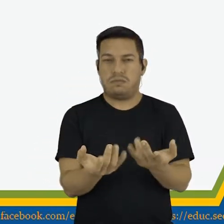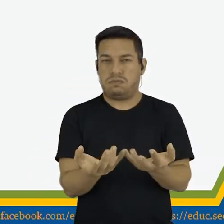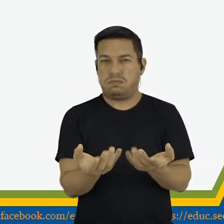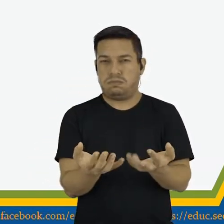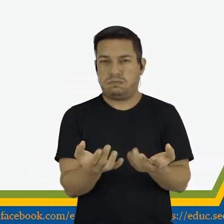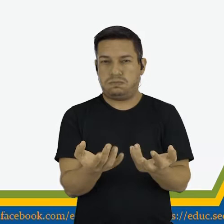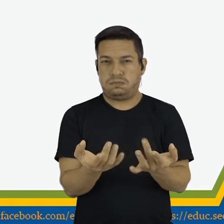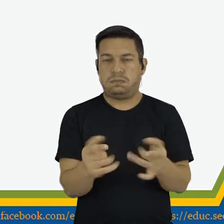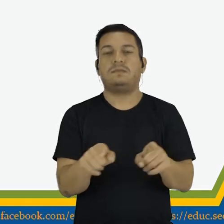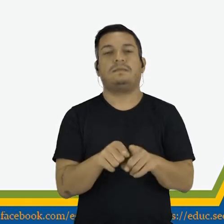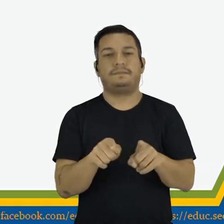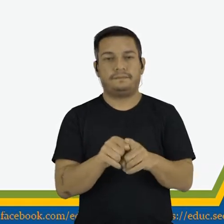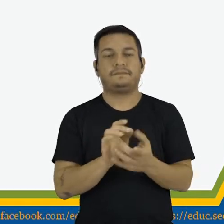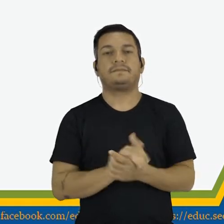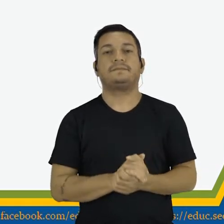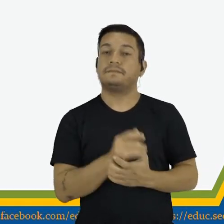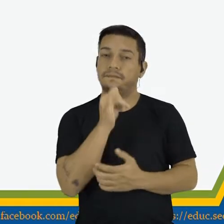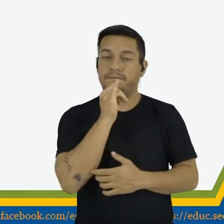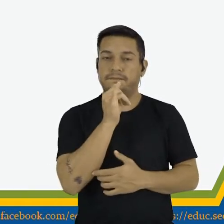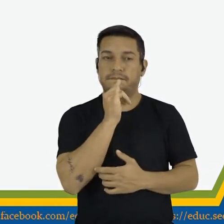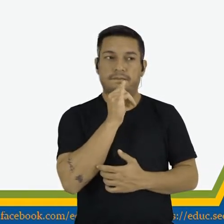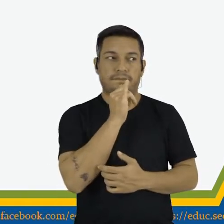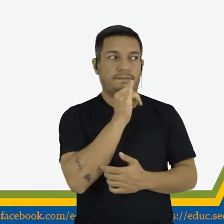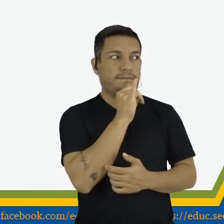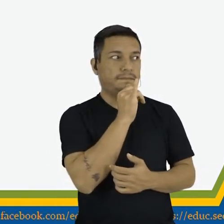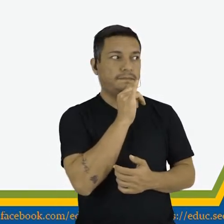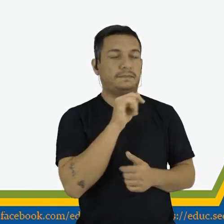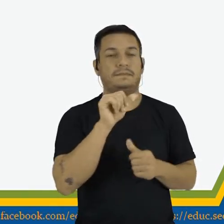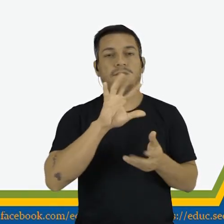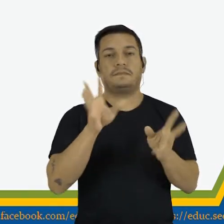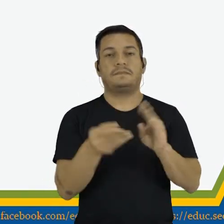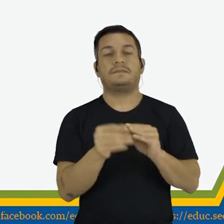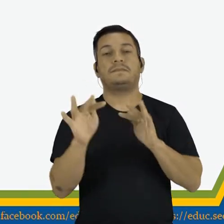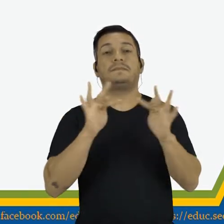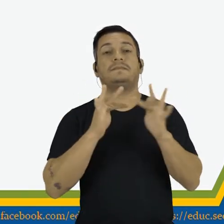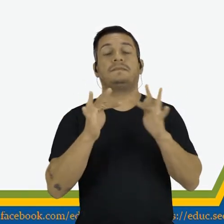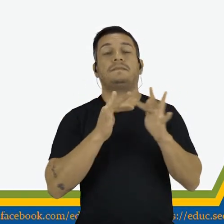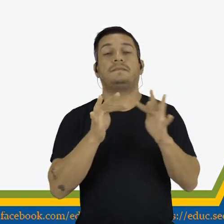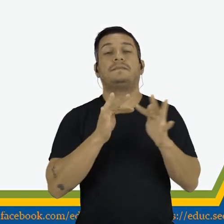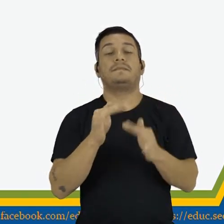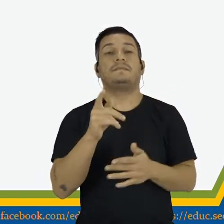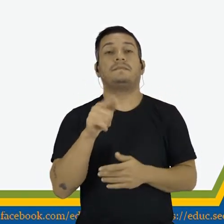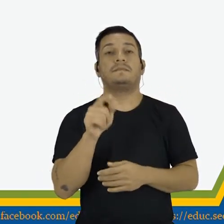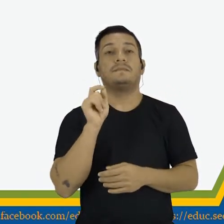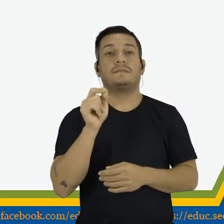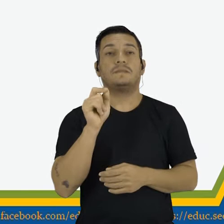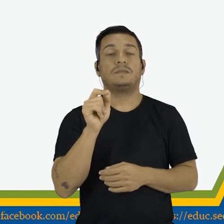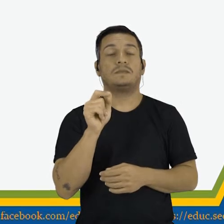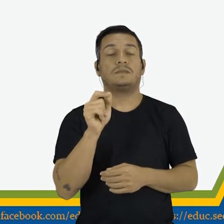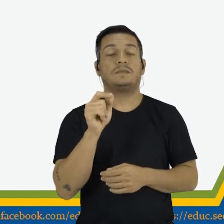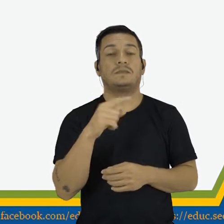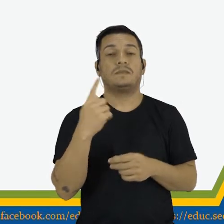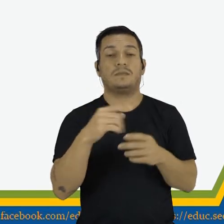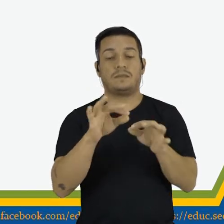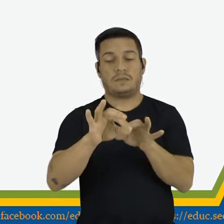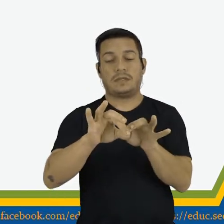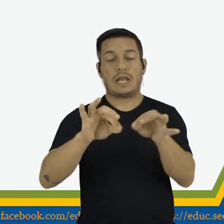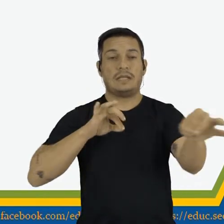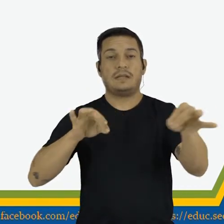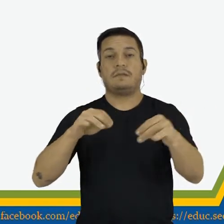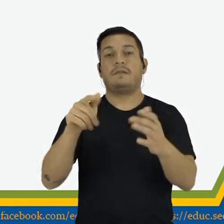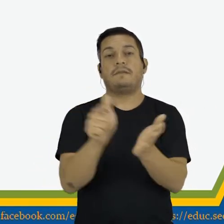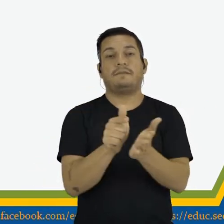efervescência. Um exemplo de transformação física é quando nós rasgamos um